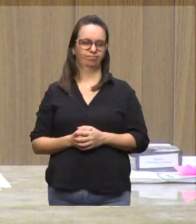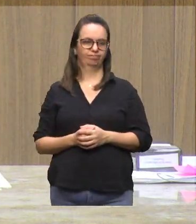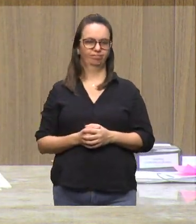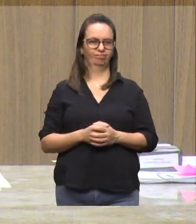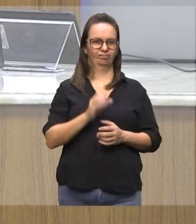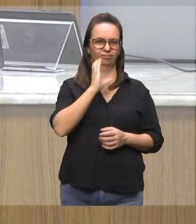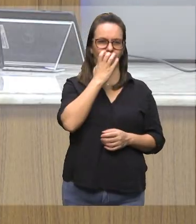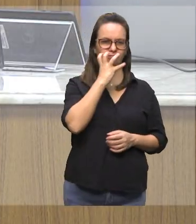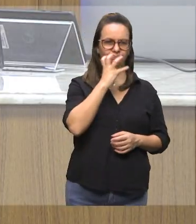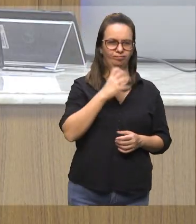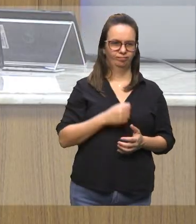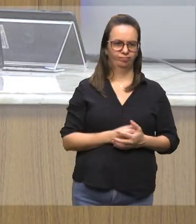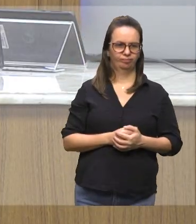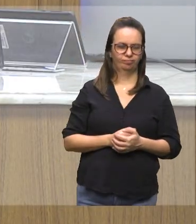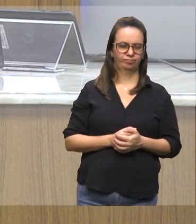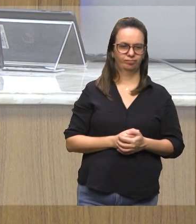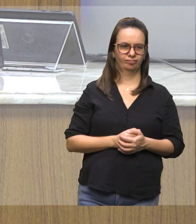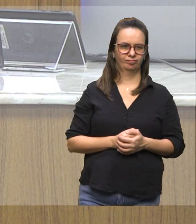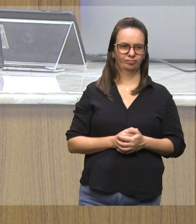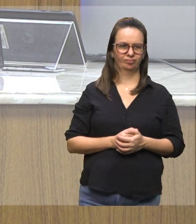Alexandre Cobra Vence.